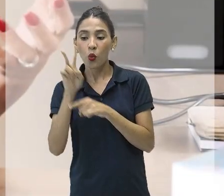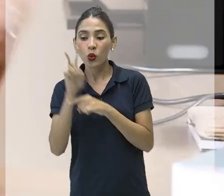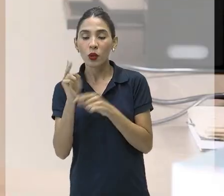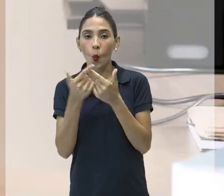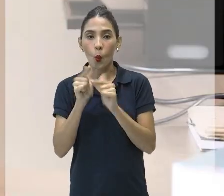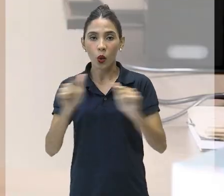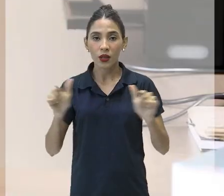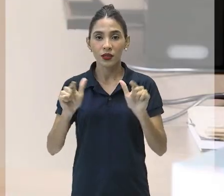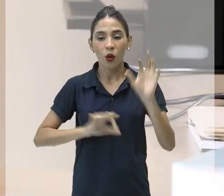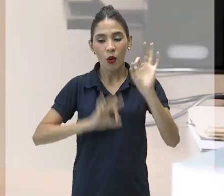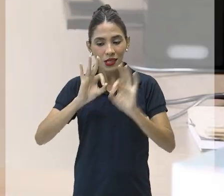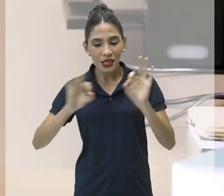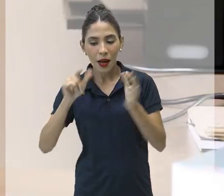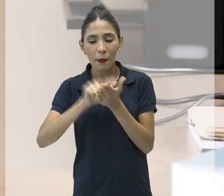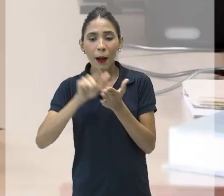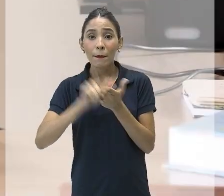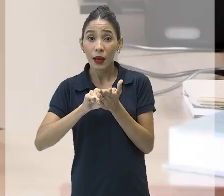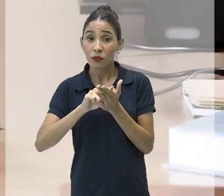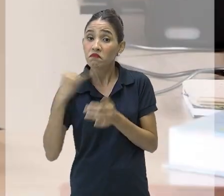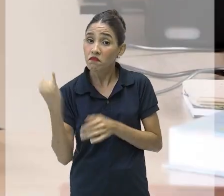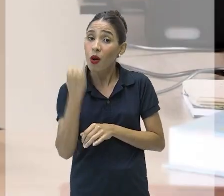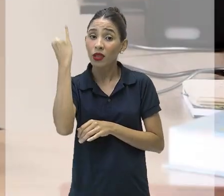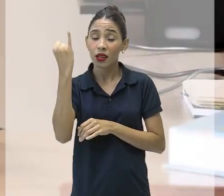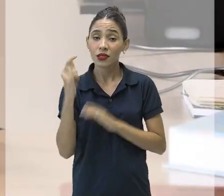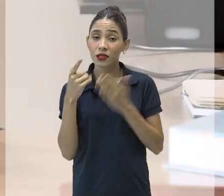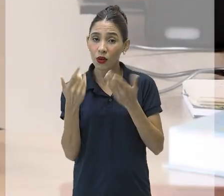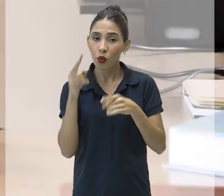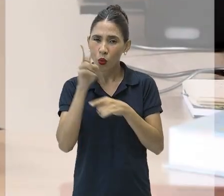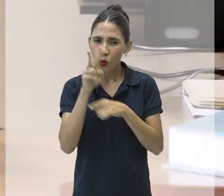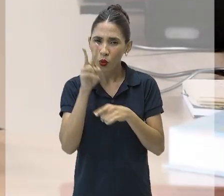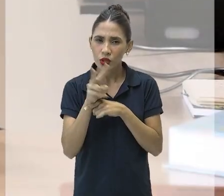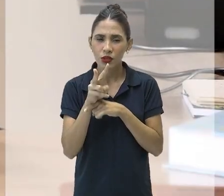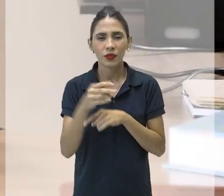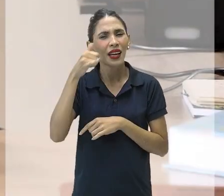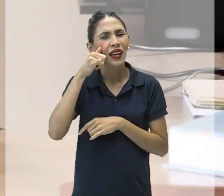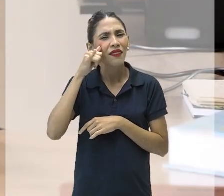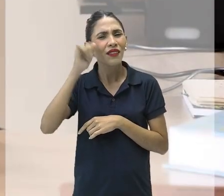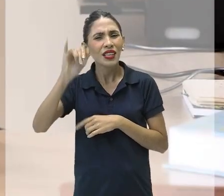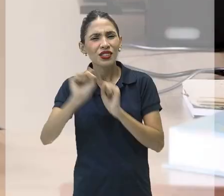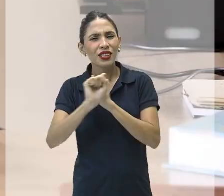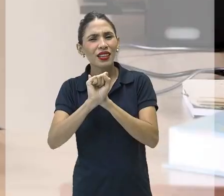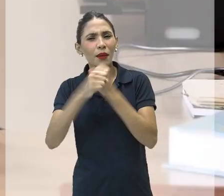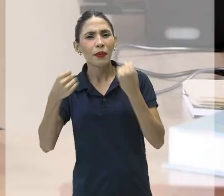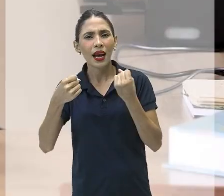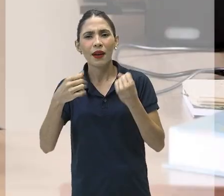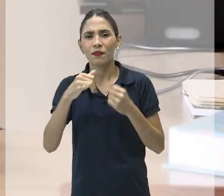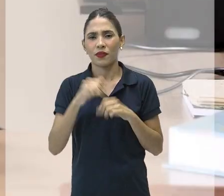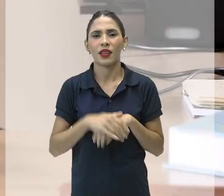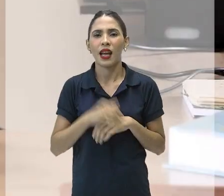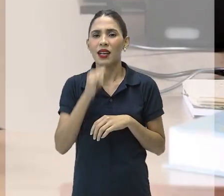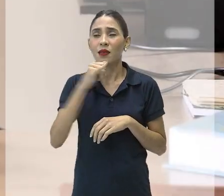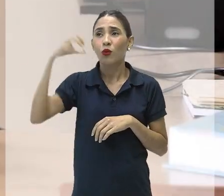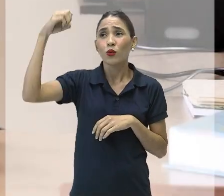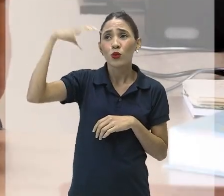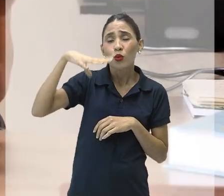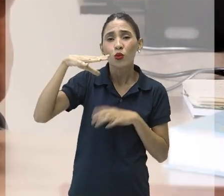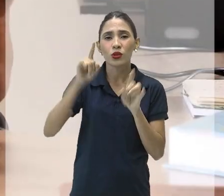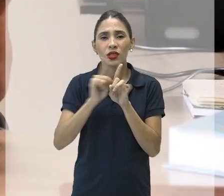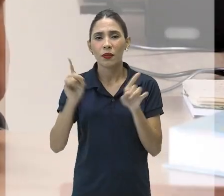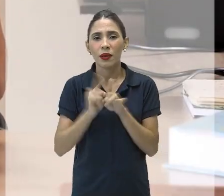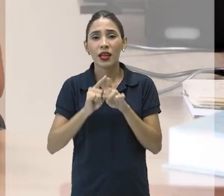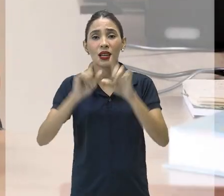separar papéis vale dinheiro. Então cuide, não quebre as torneiras, não desperdice a luz, não